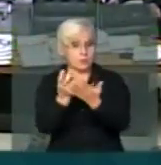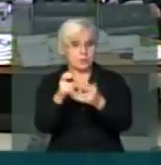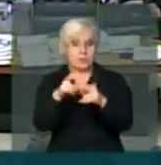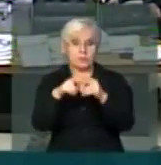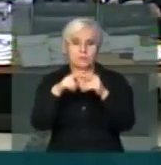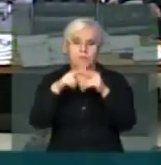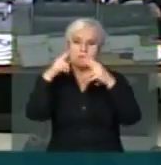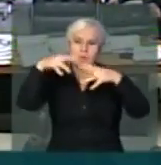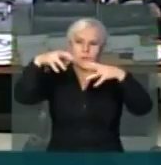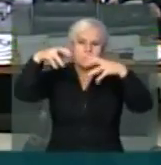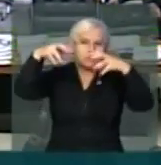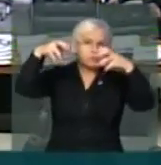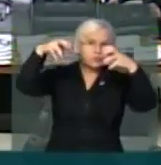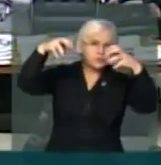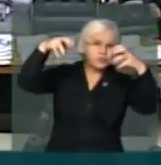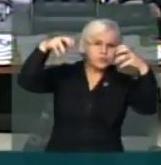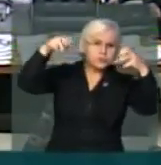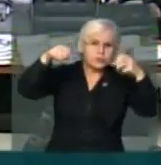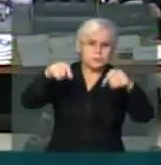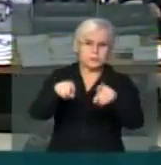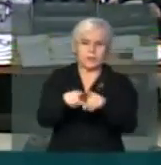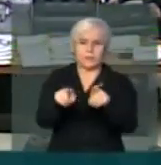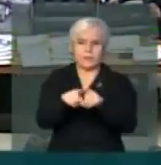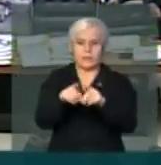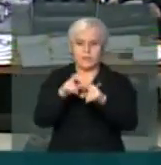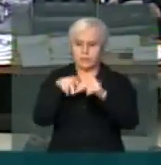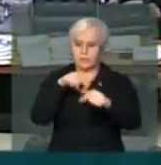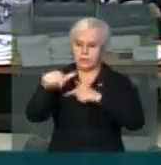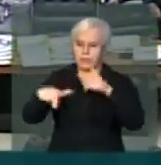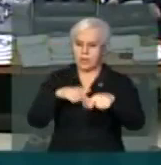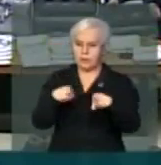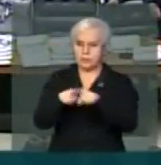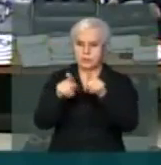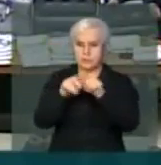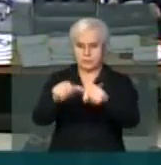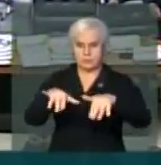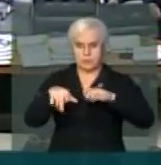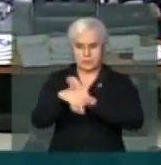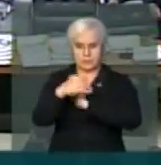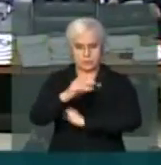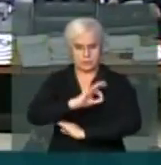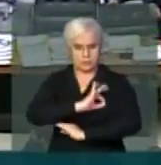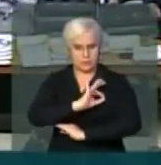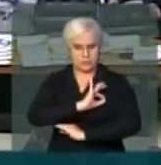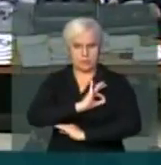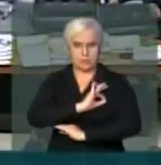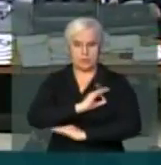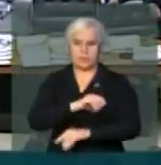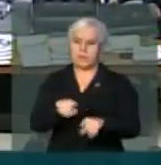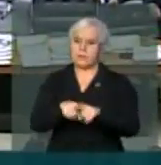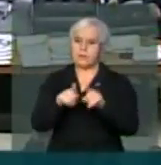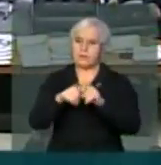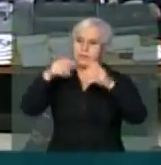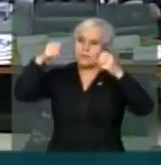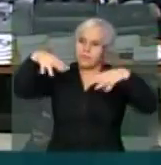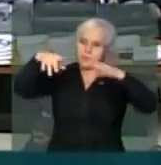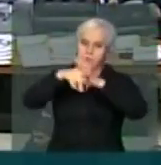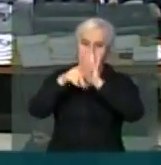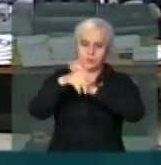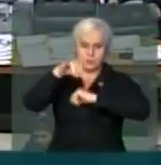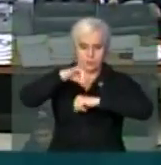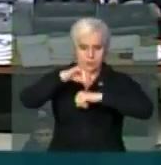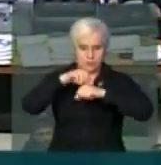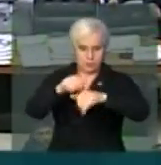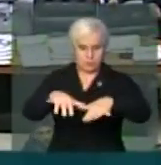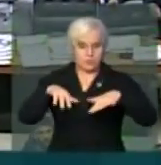falta de iluminação um pouco nas galerias, em função exatamente do trabalho do plenário, que é preciso a iluminação no centro do plenário, na